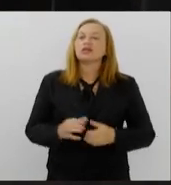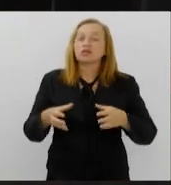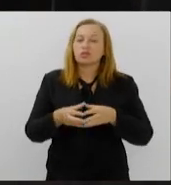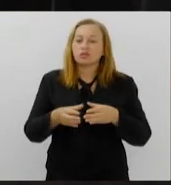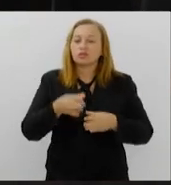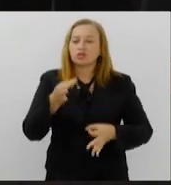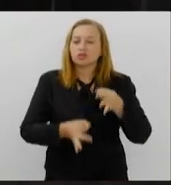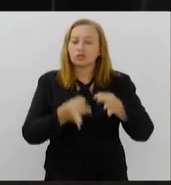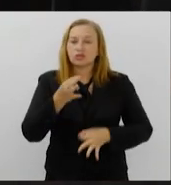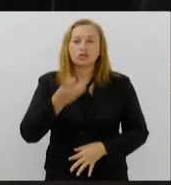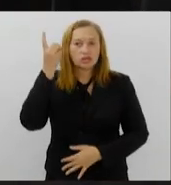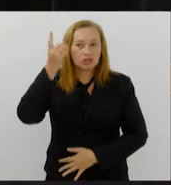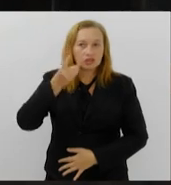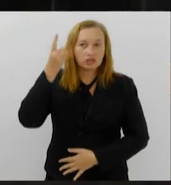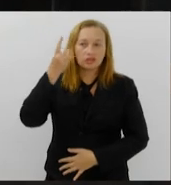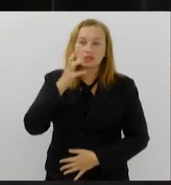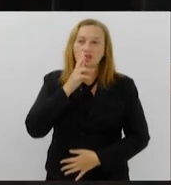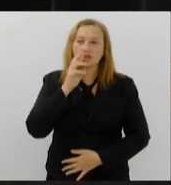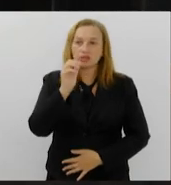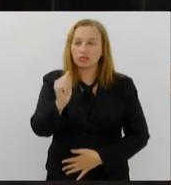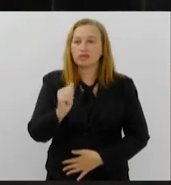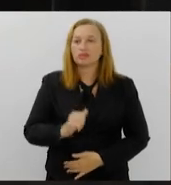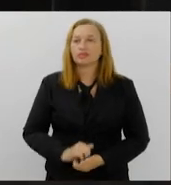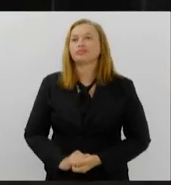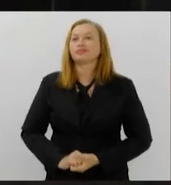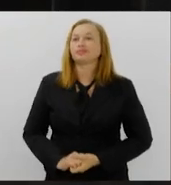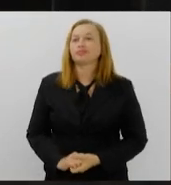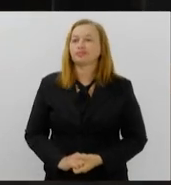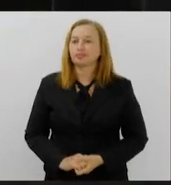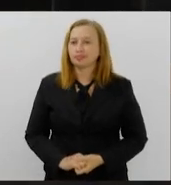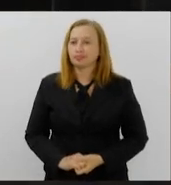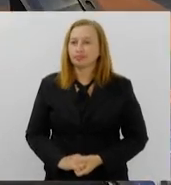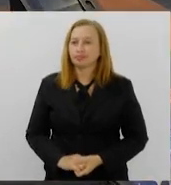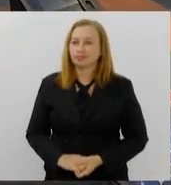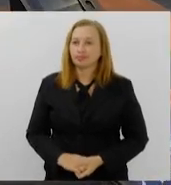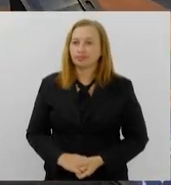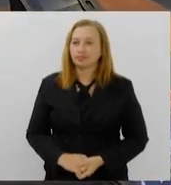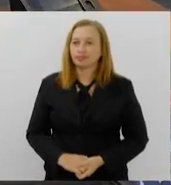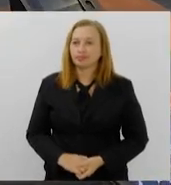Constituição e Justiça, deputado Rodrigo Amorim.